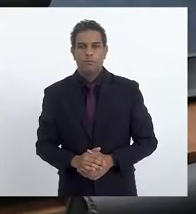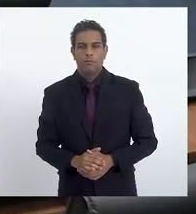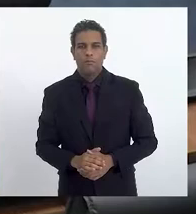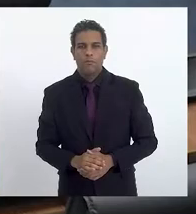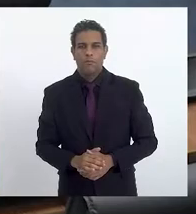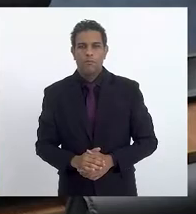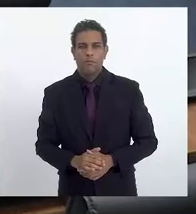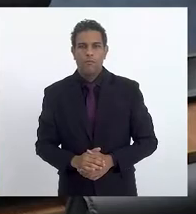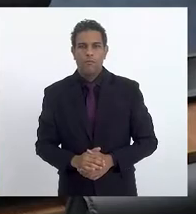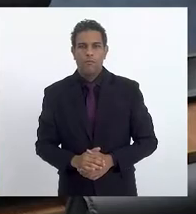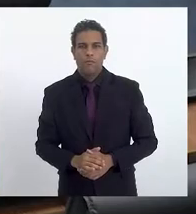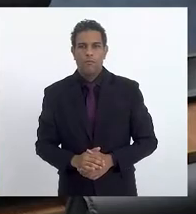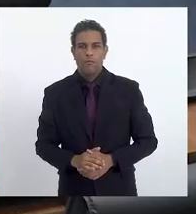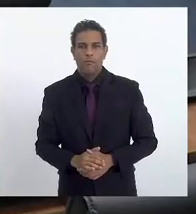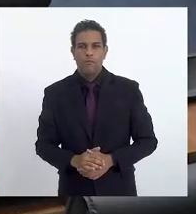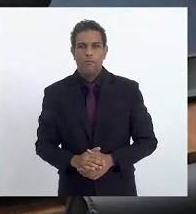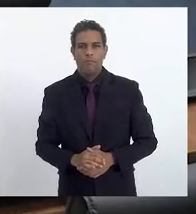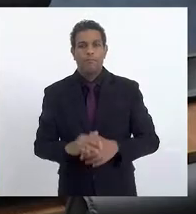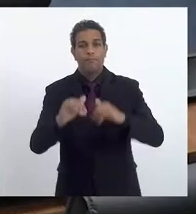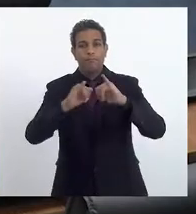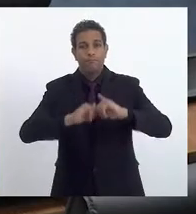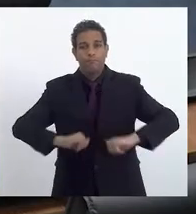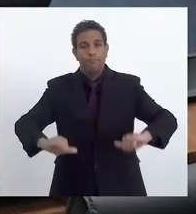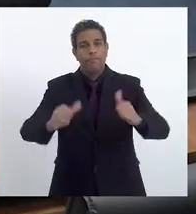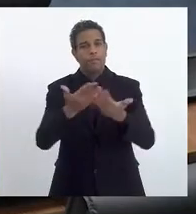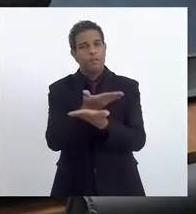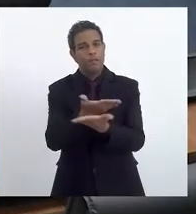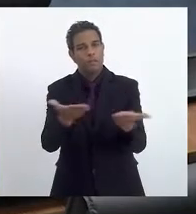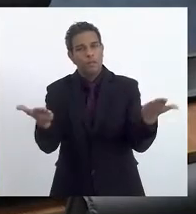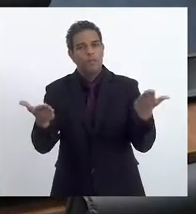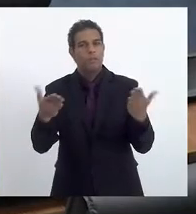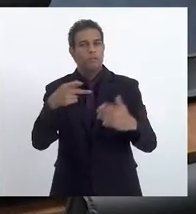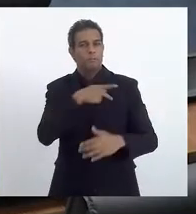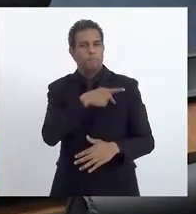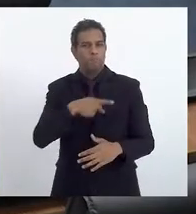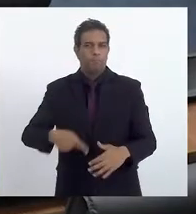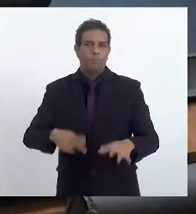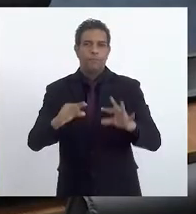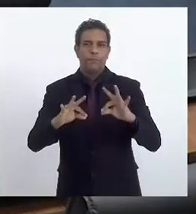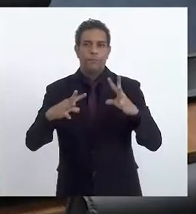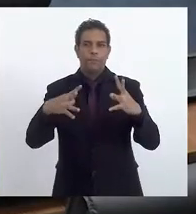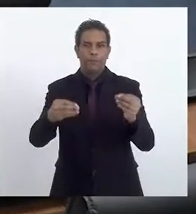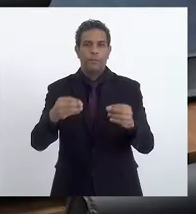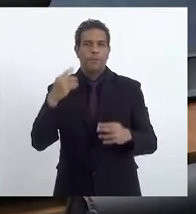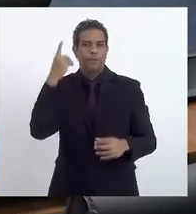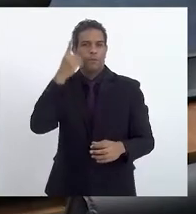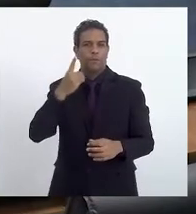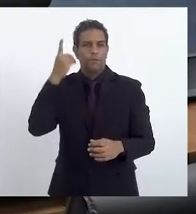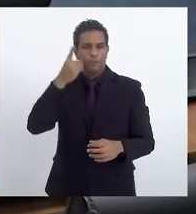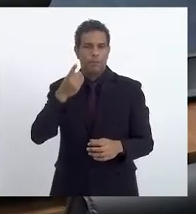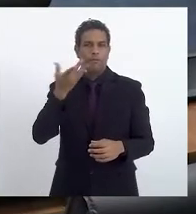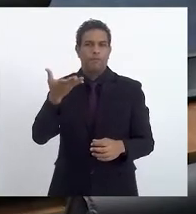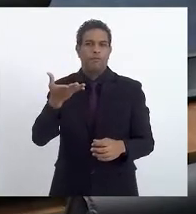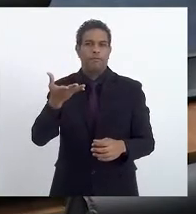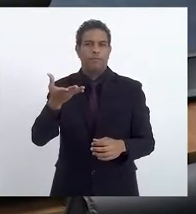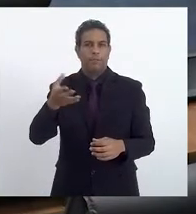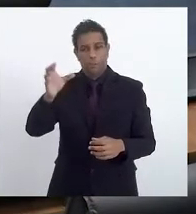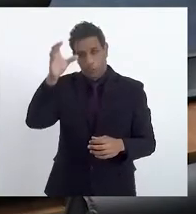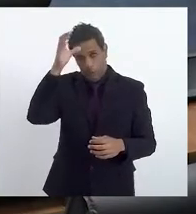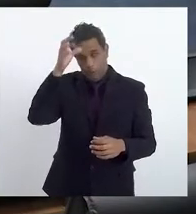a senhora presidente a deputada tia Ju